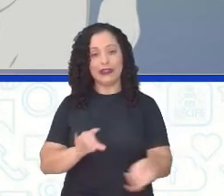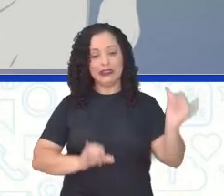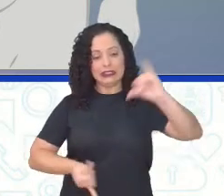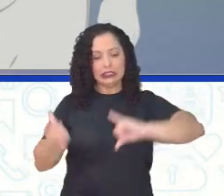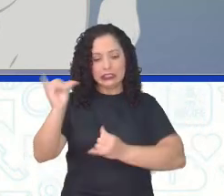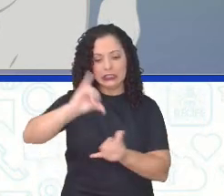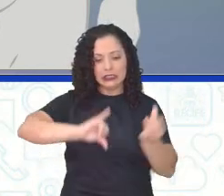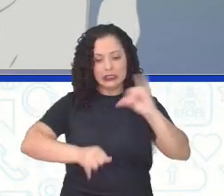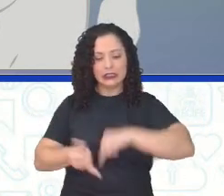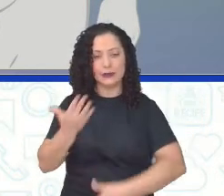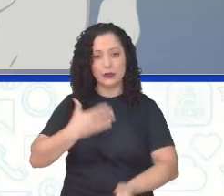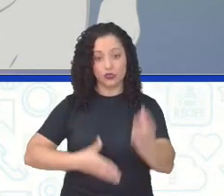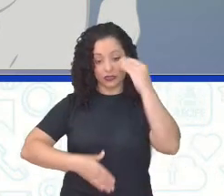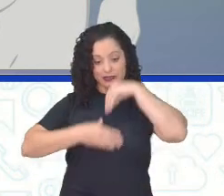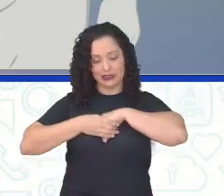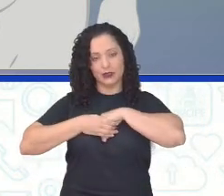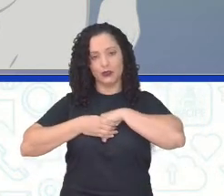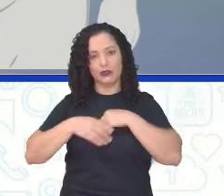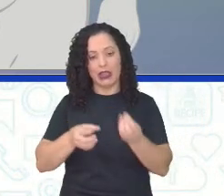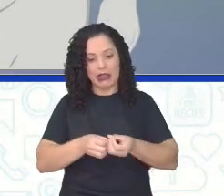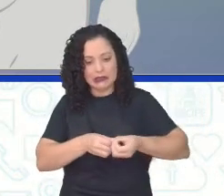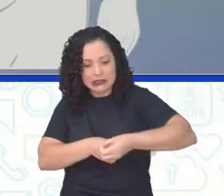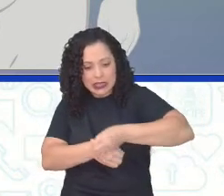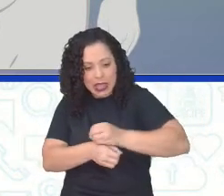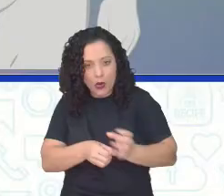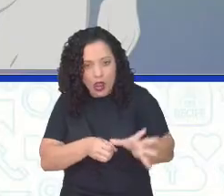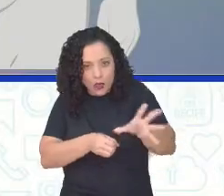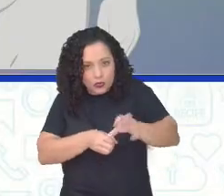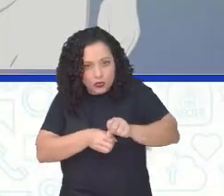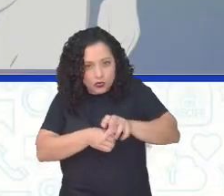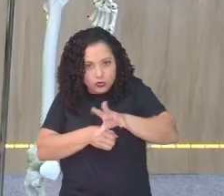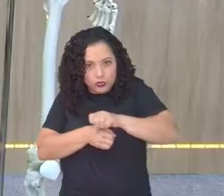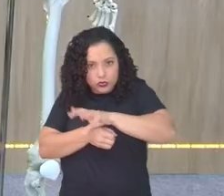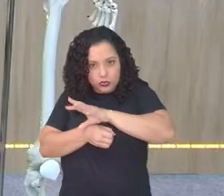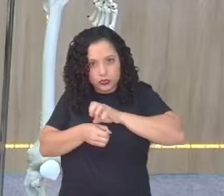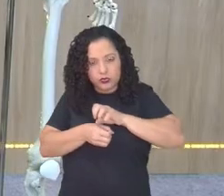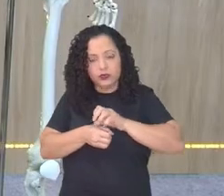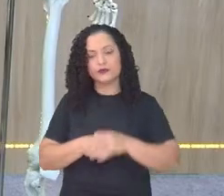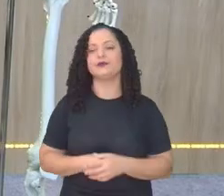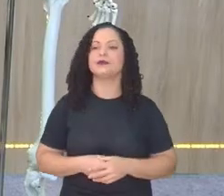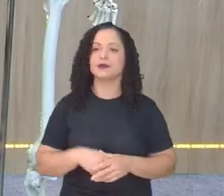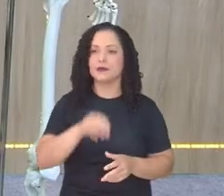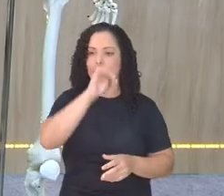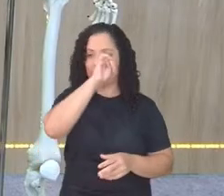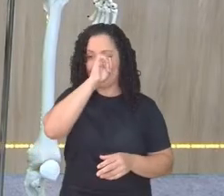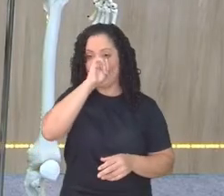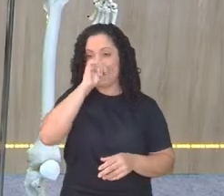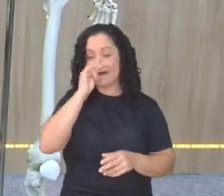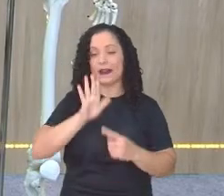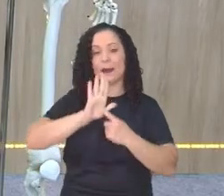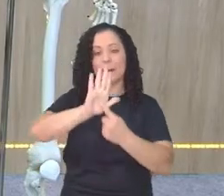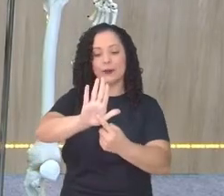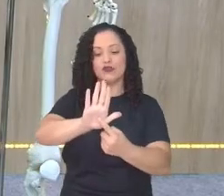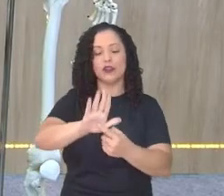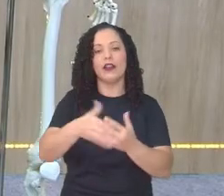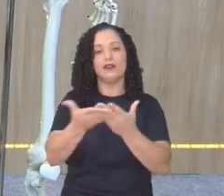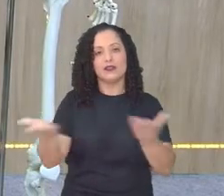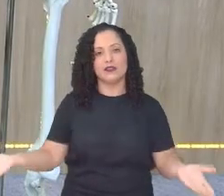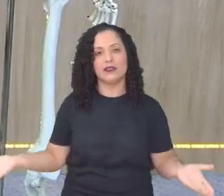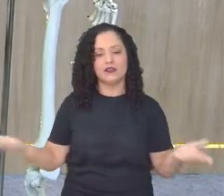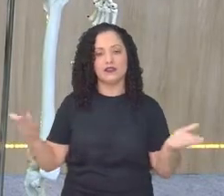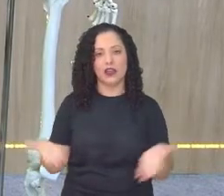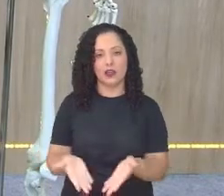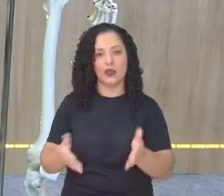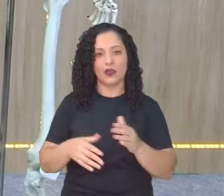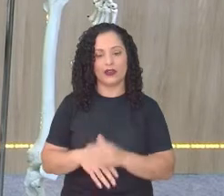ser aproveitados pelas células. Então, olha o que eu vou mostrar aqui a vocês, para falar desses processos